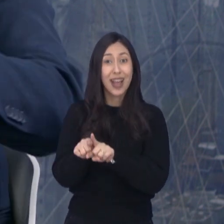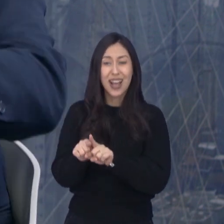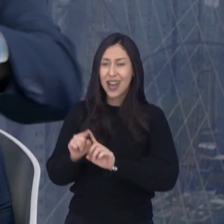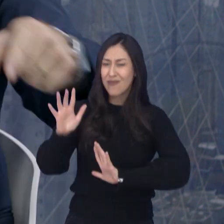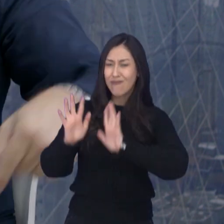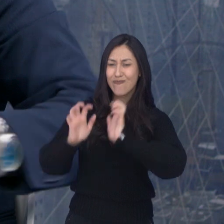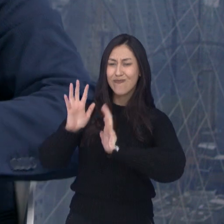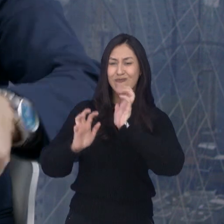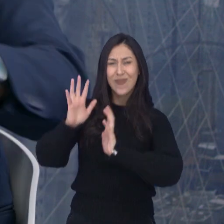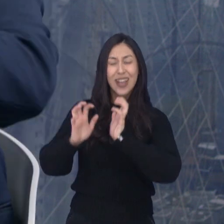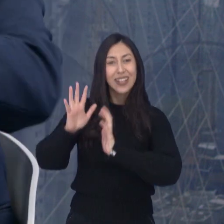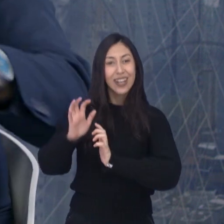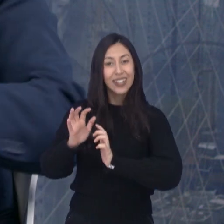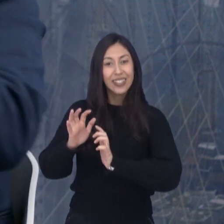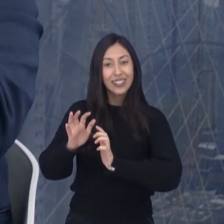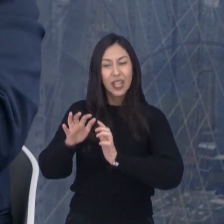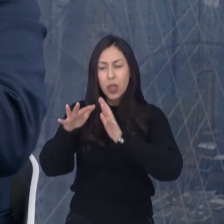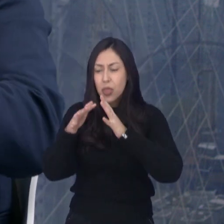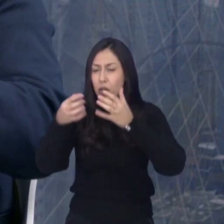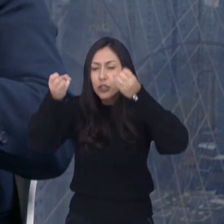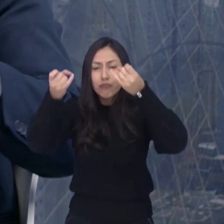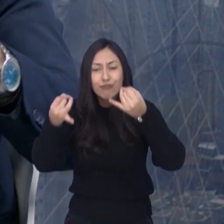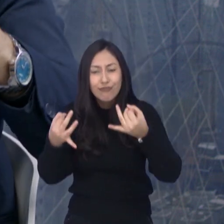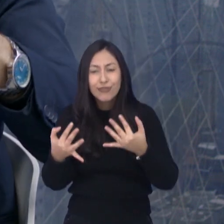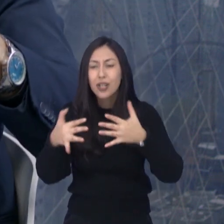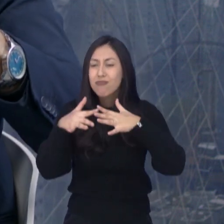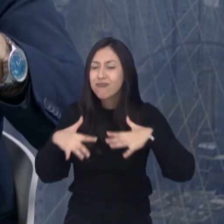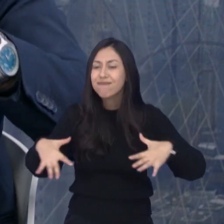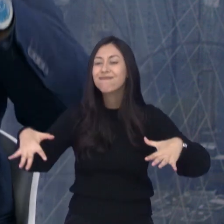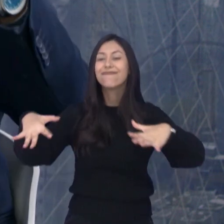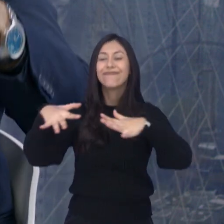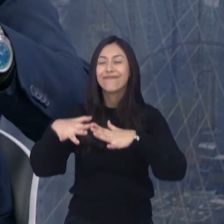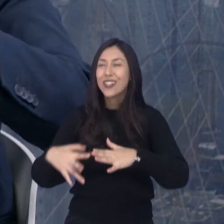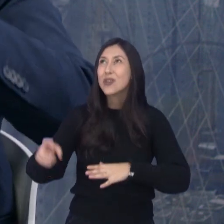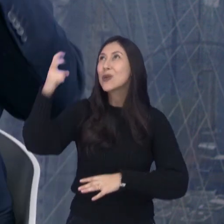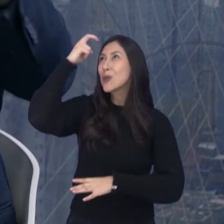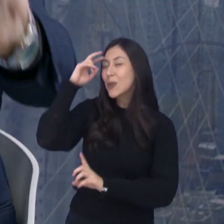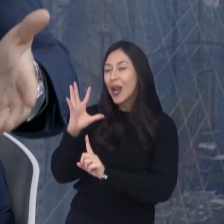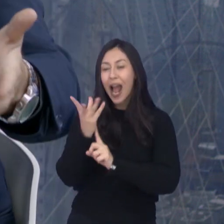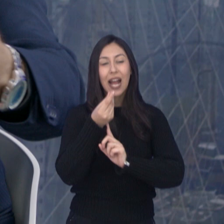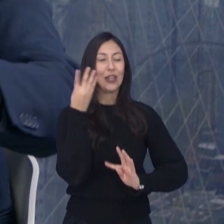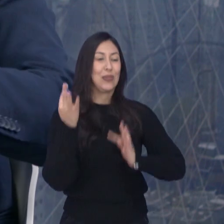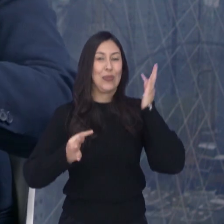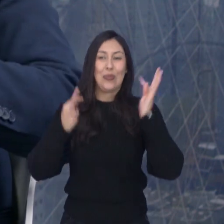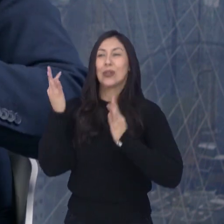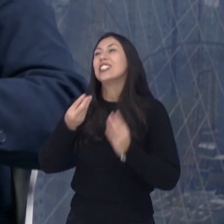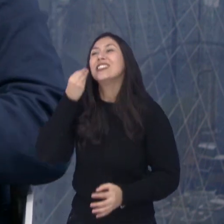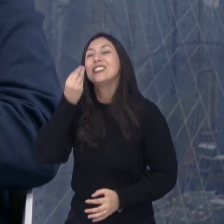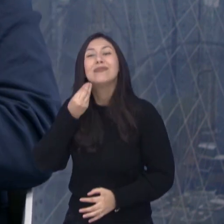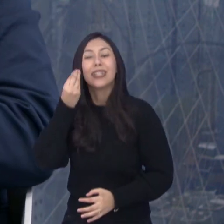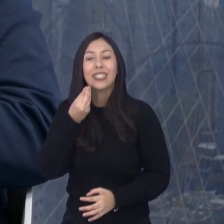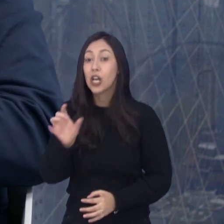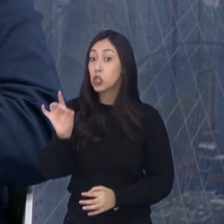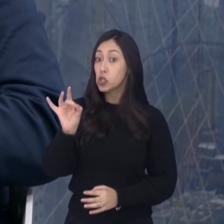criando algo em torno de um tangível que é o bolinho, que envolve essa coisa da cultura, da arte, do turismo, da experiência. E eu entro não só em